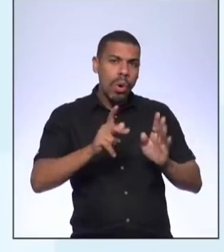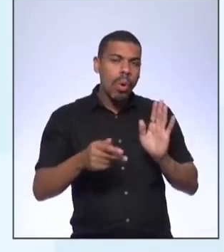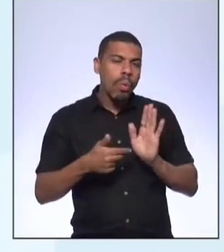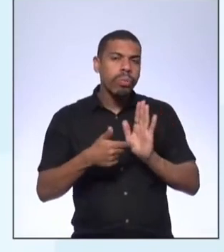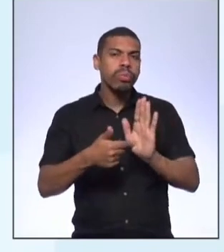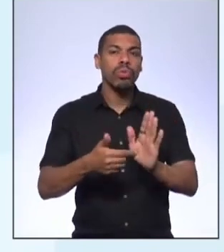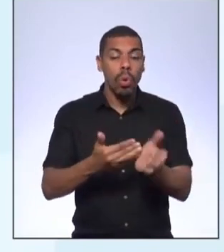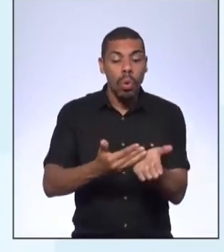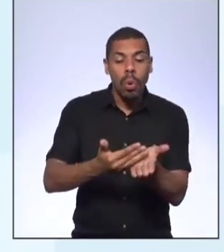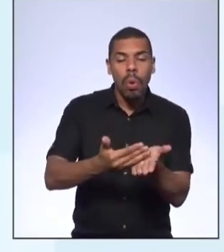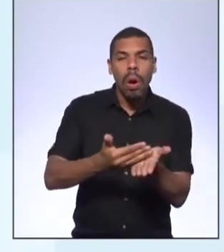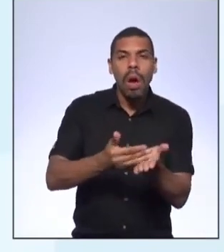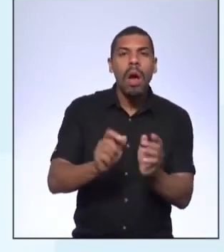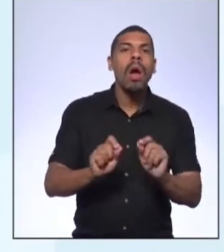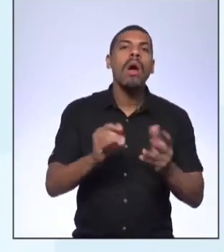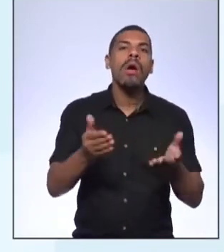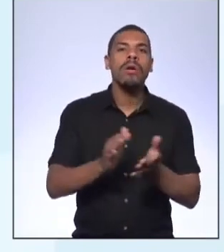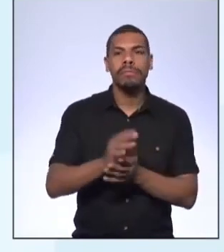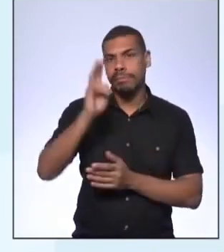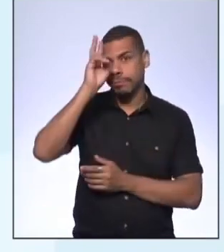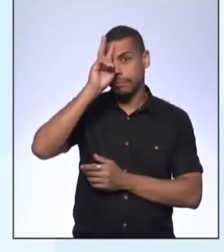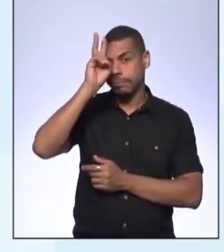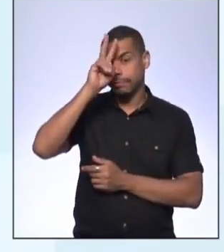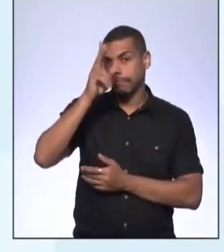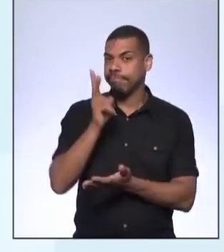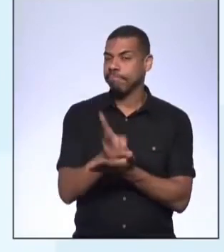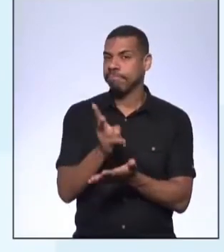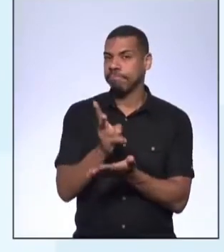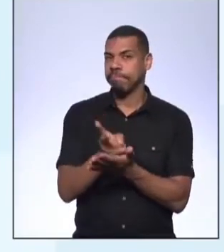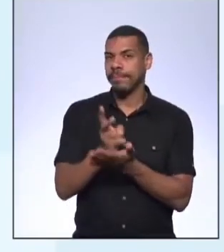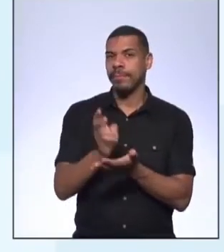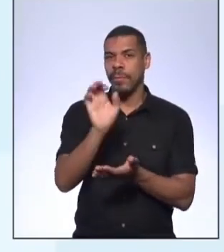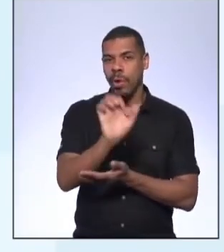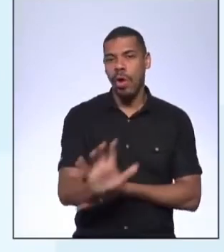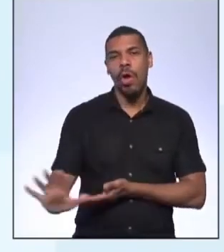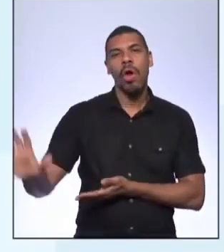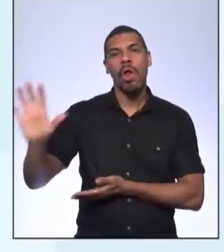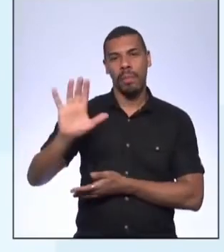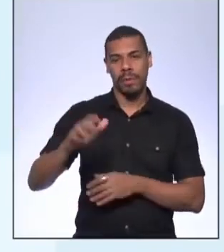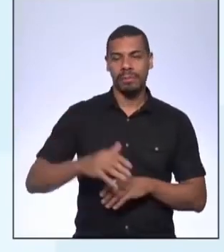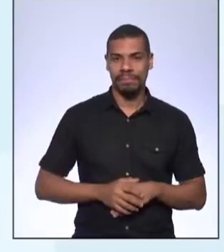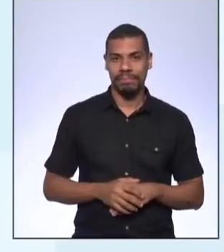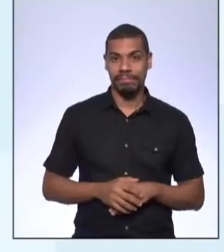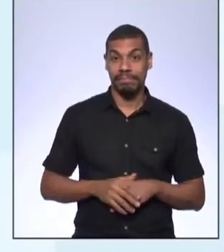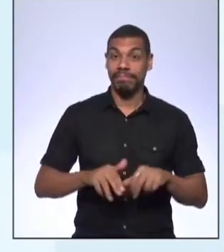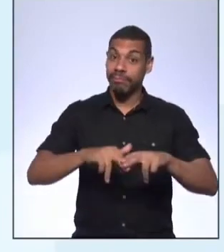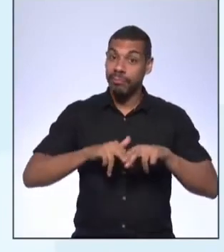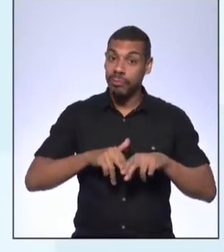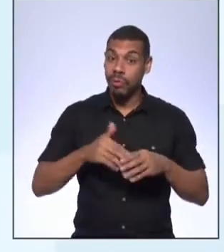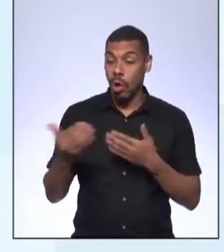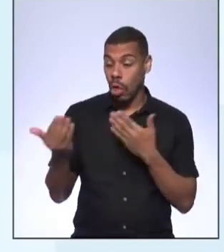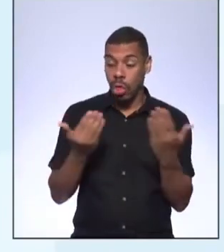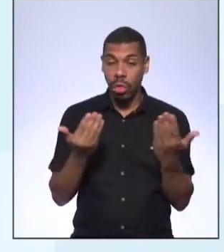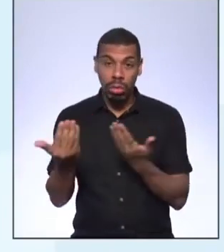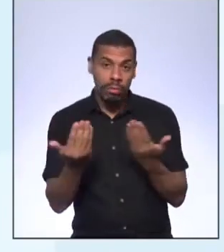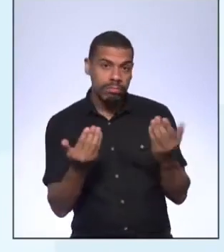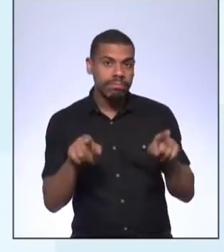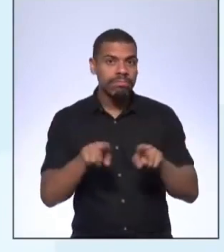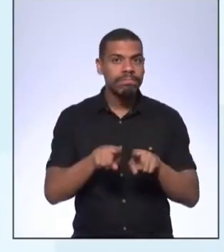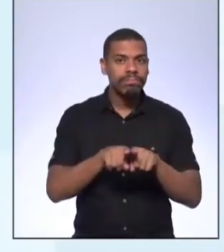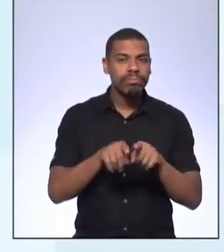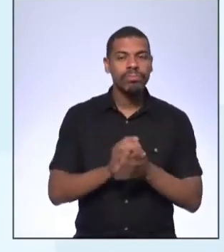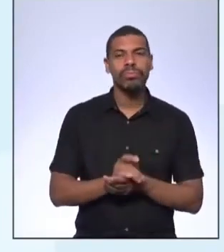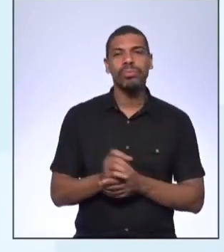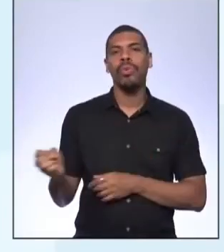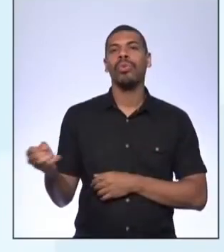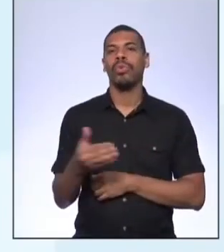de partida da narrativa histórica é a Europa e os europeus e as suas relações com o chamado Novo Mundo,